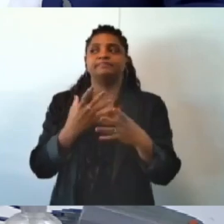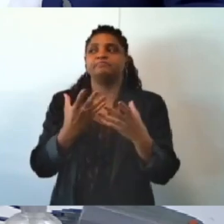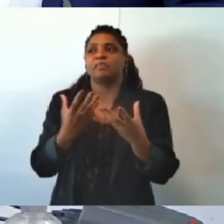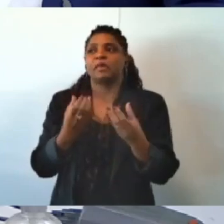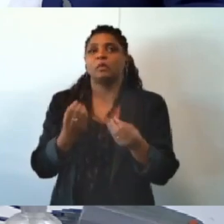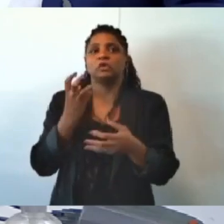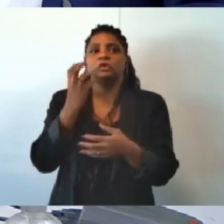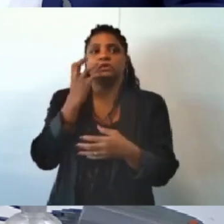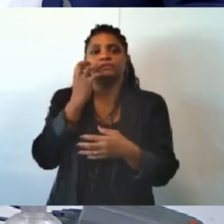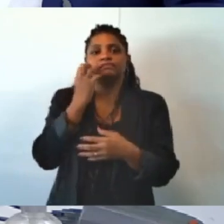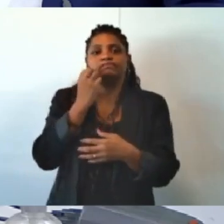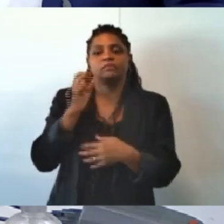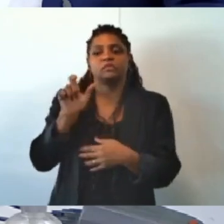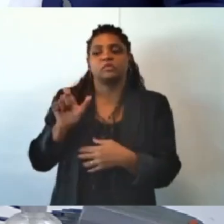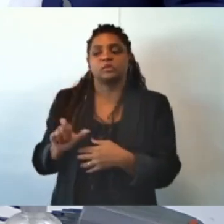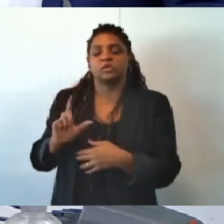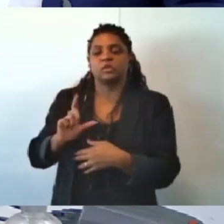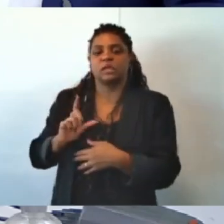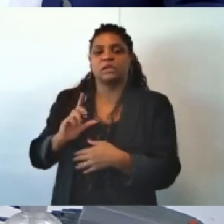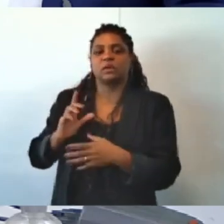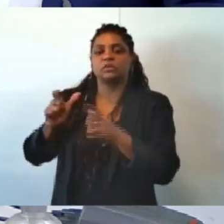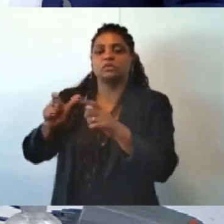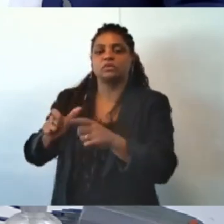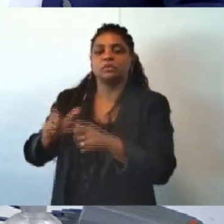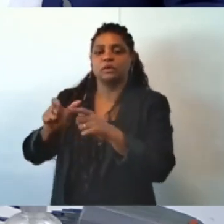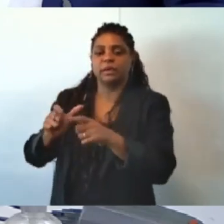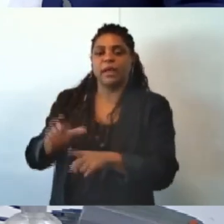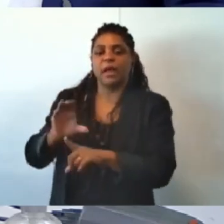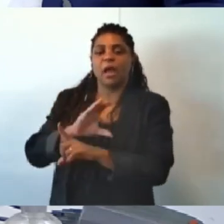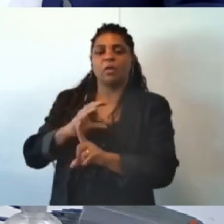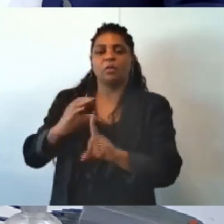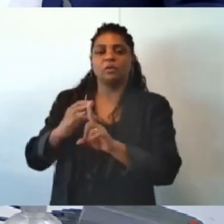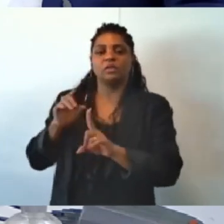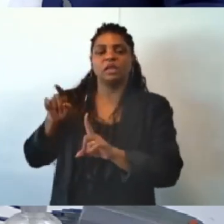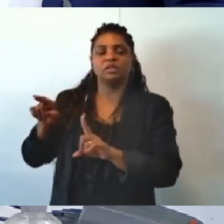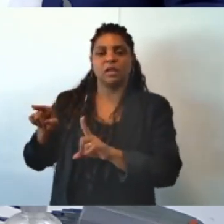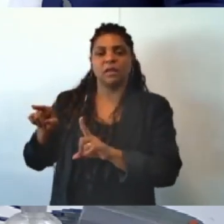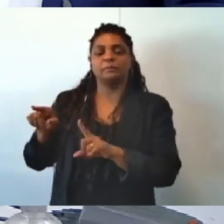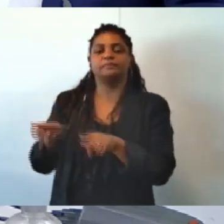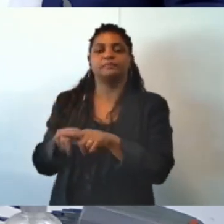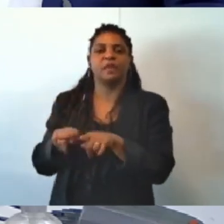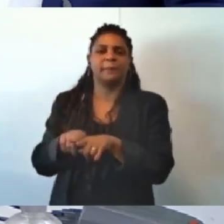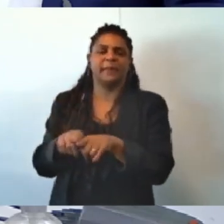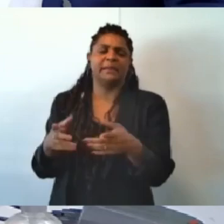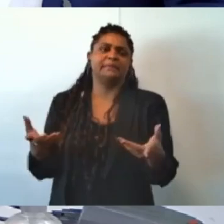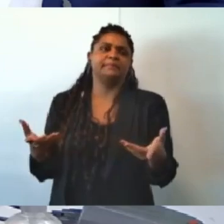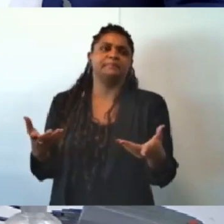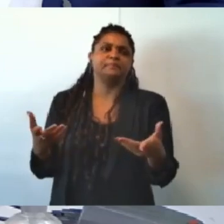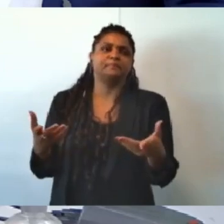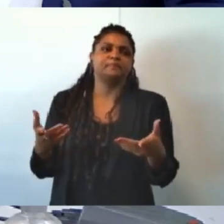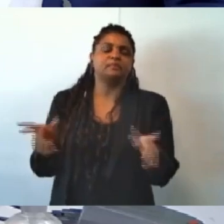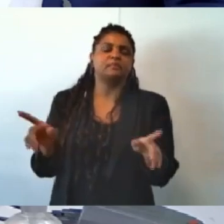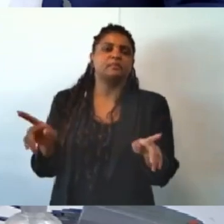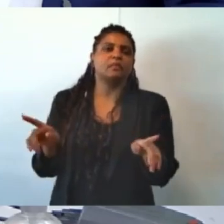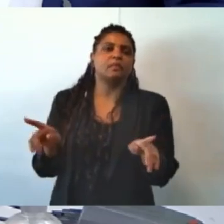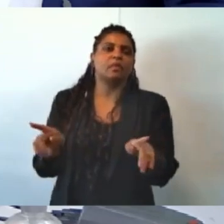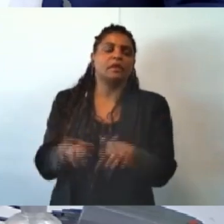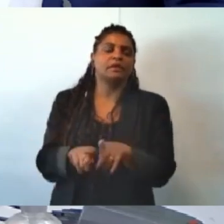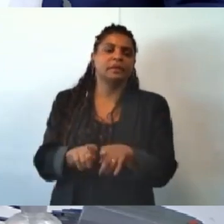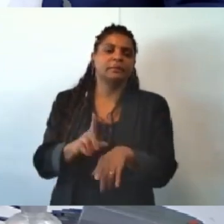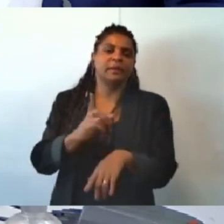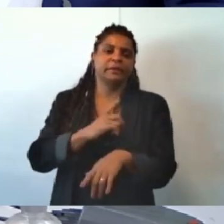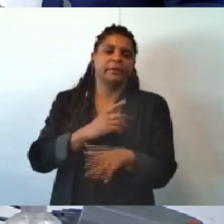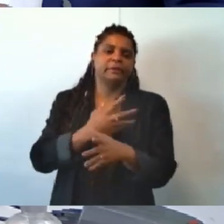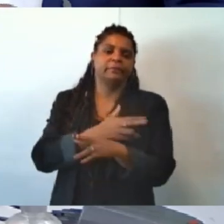estão no local, né, para a comunidade local, podendo causar, gerar muitos atritos, né, entre pessoas ali